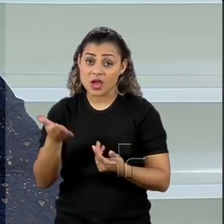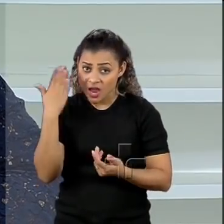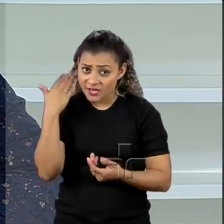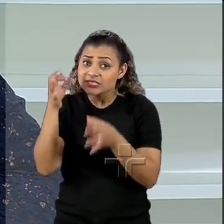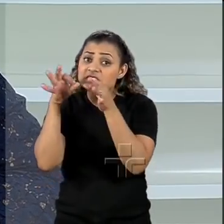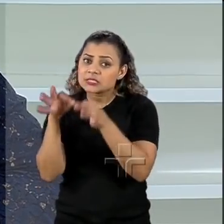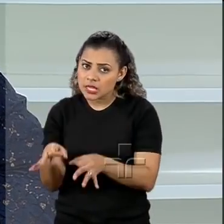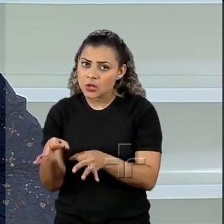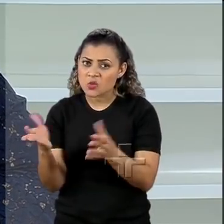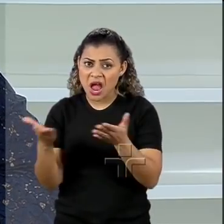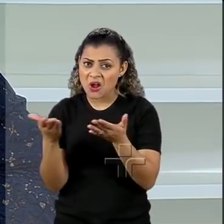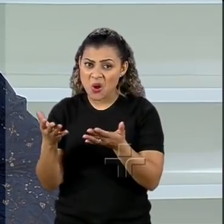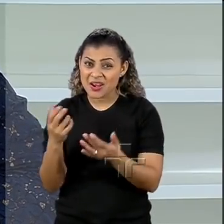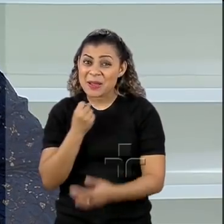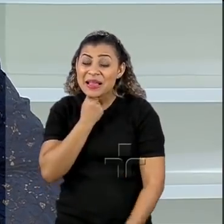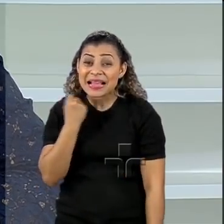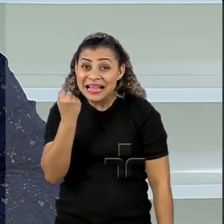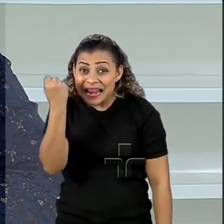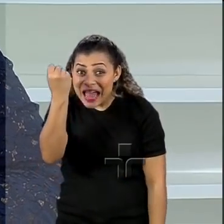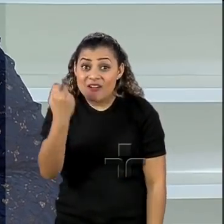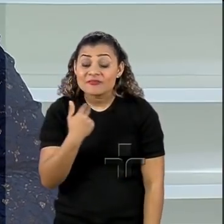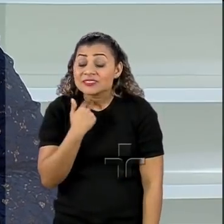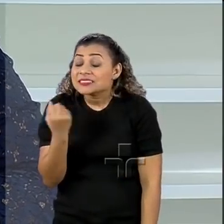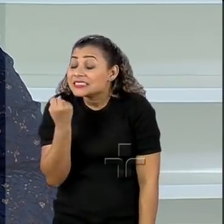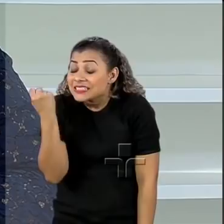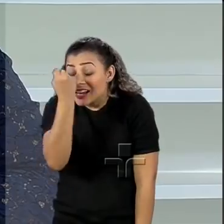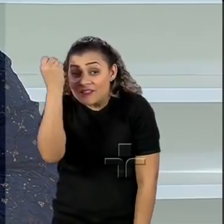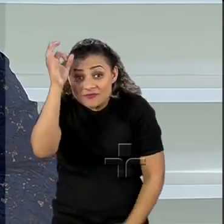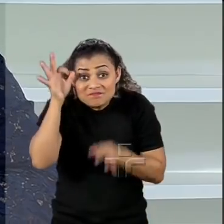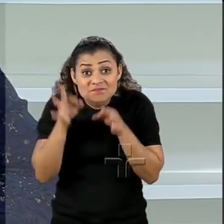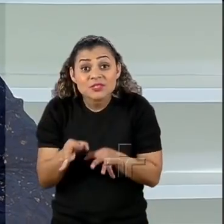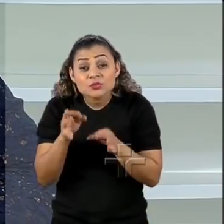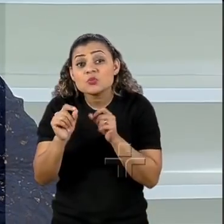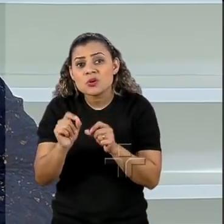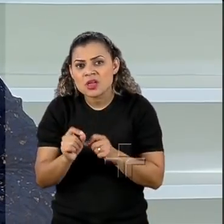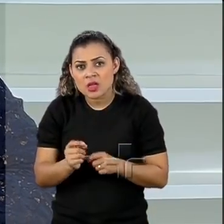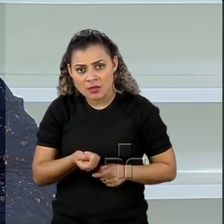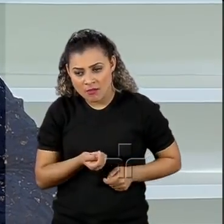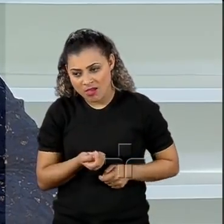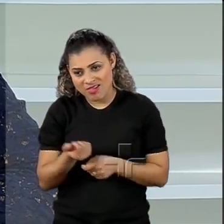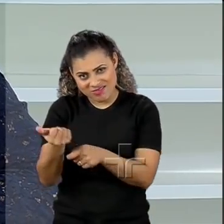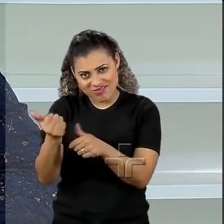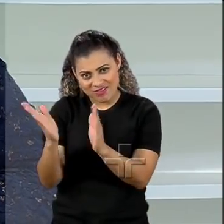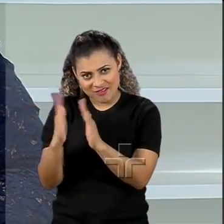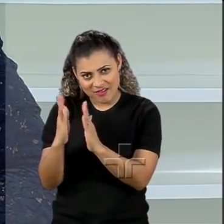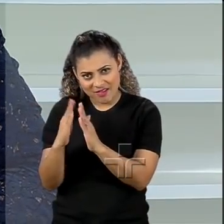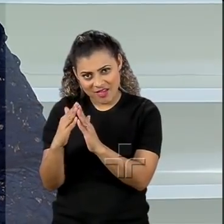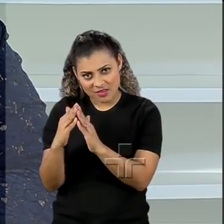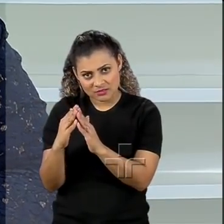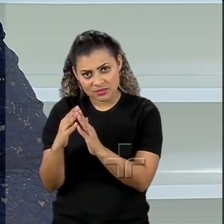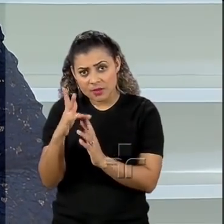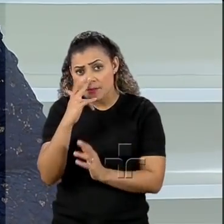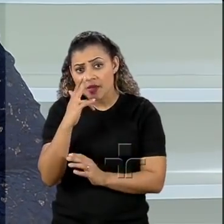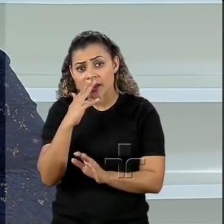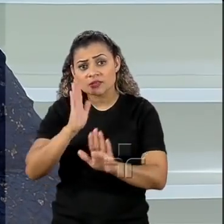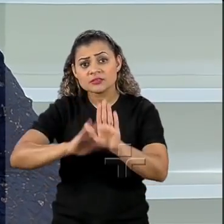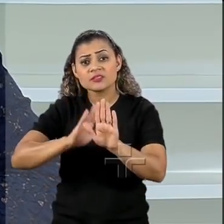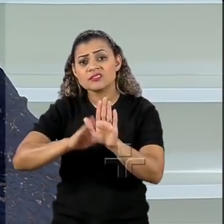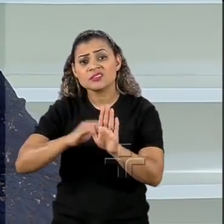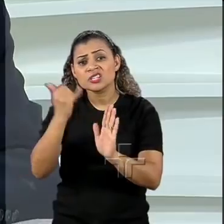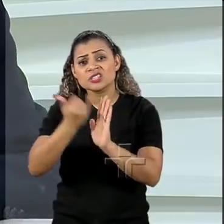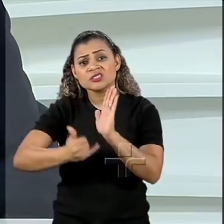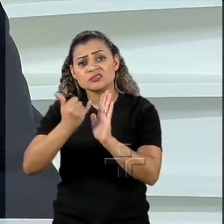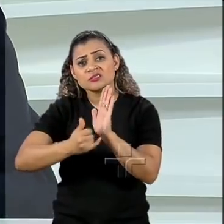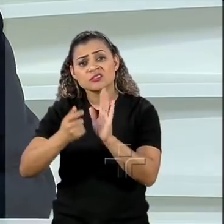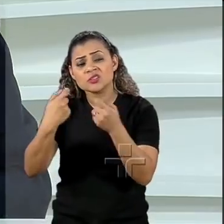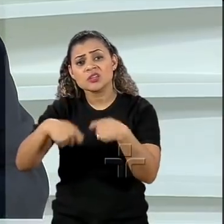E mais grave ainda, porque sobre esta indenização, que diz que é indenização, não incide imposto de renda. Não exige imposto